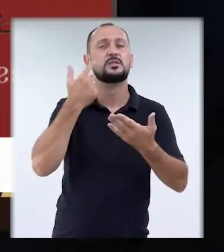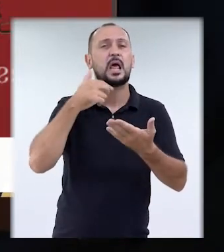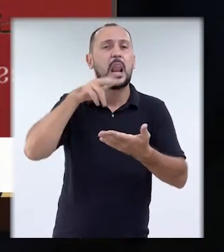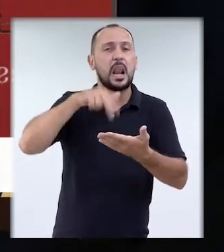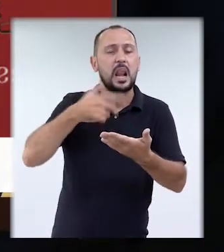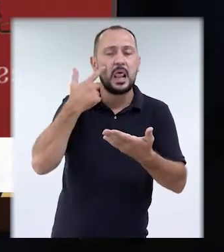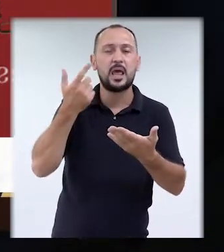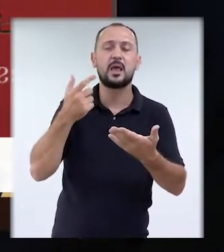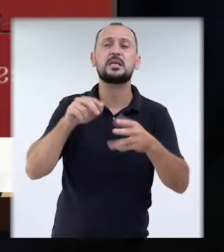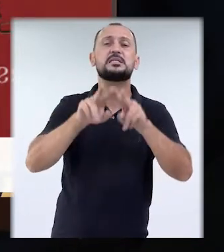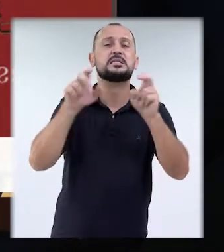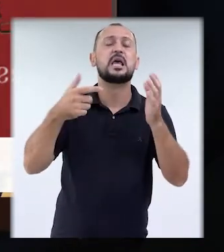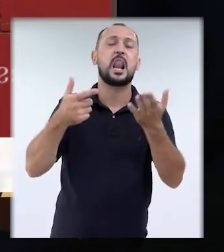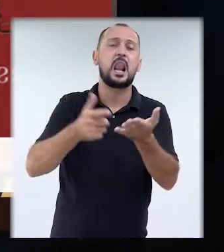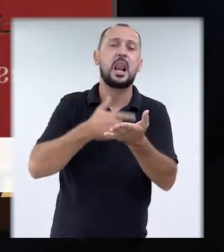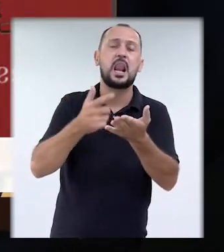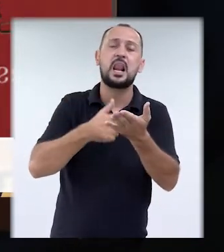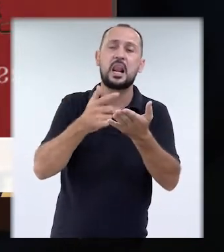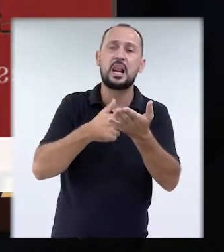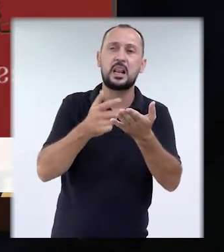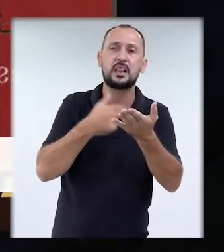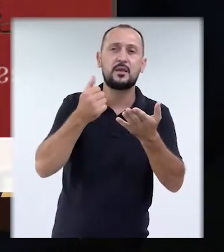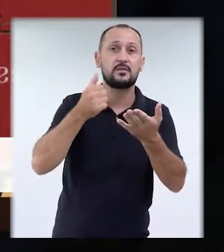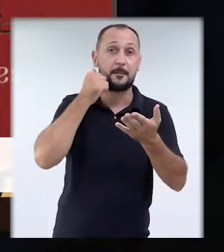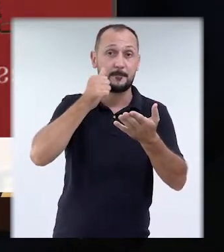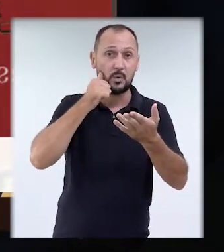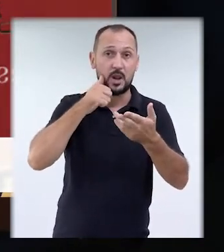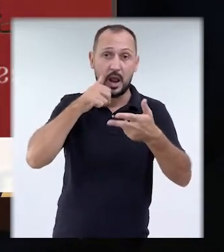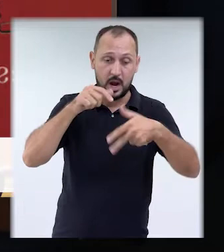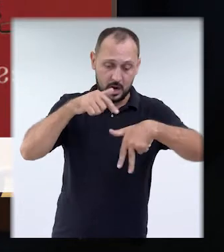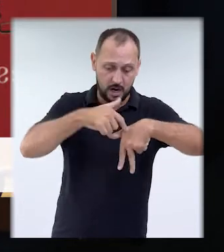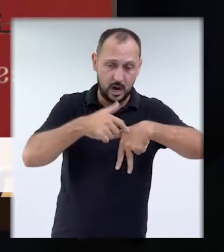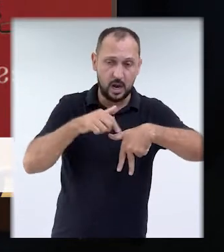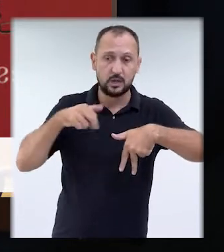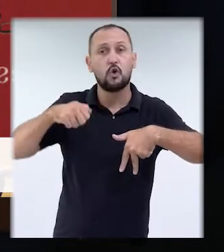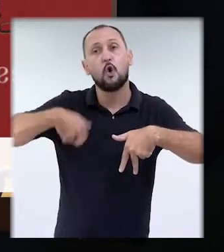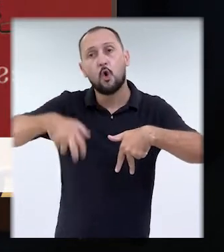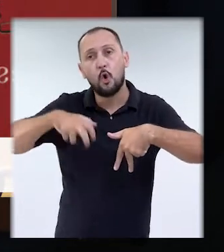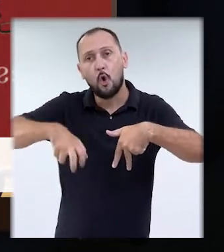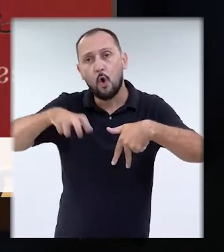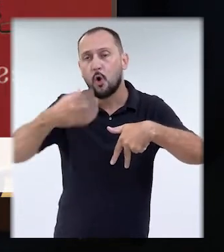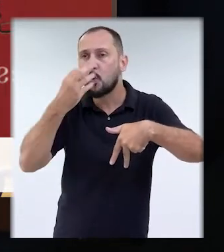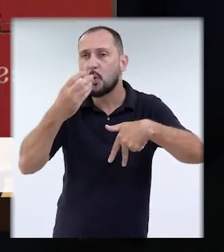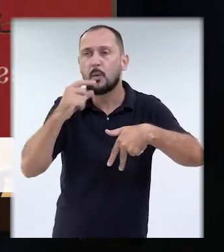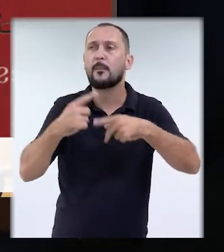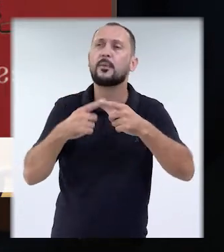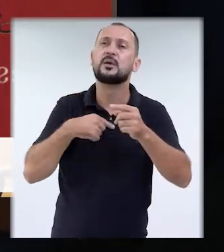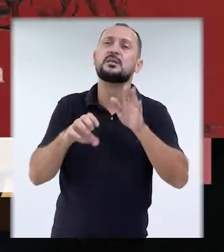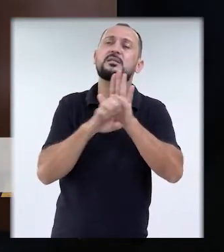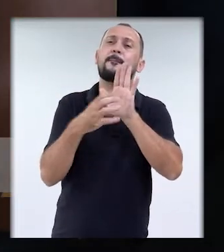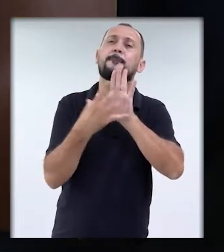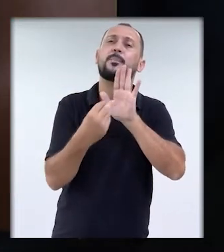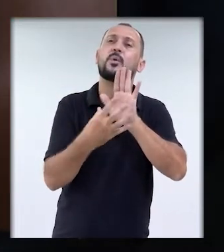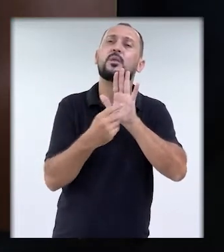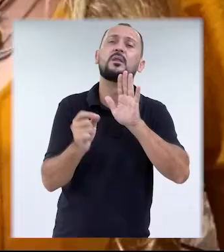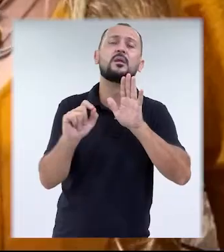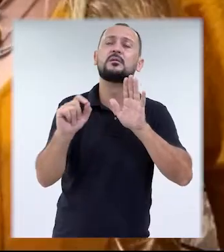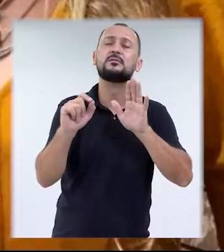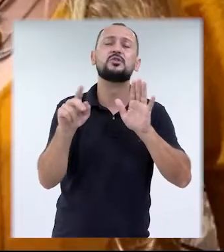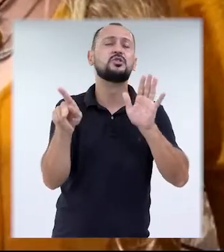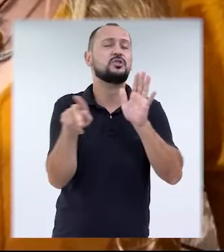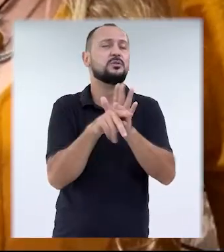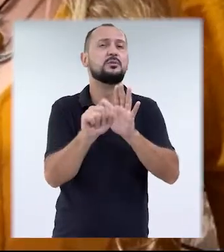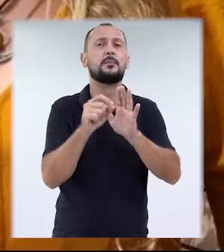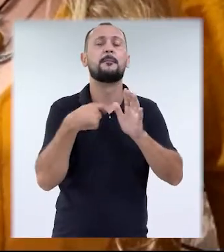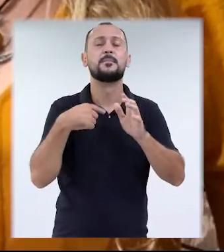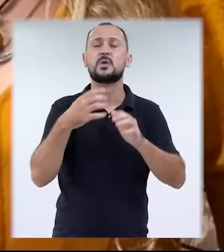os Lobos, mitos e histórias do arquétipo da mulher selvagem e como ele despertou sua consciência a respeito do seu modelo feminino, no sentido